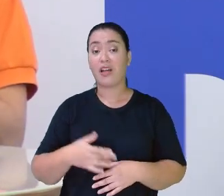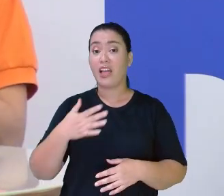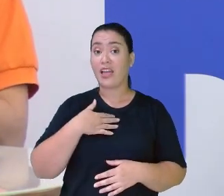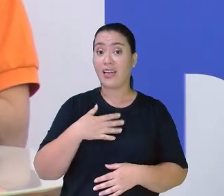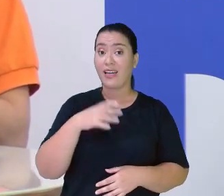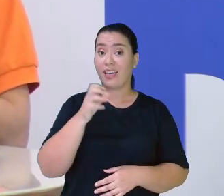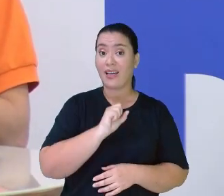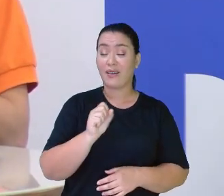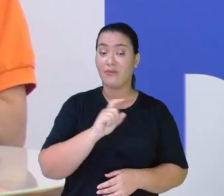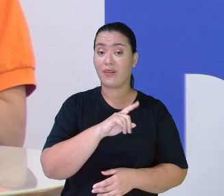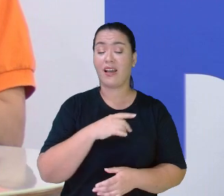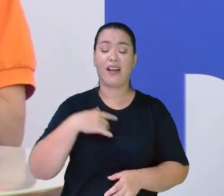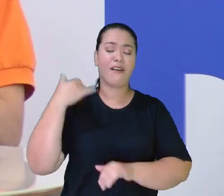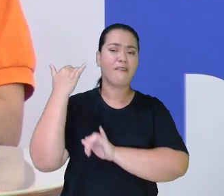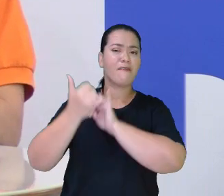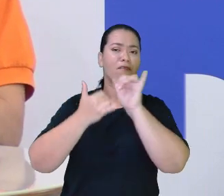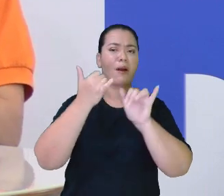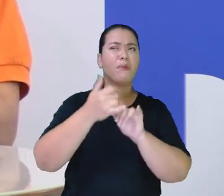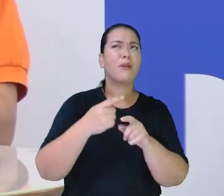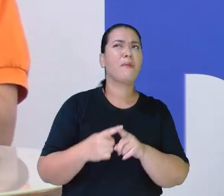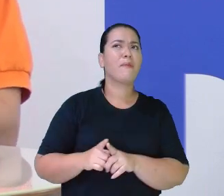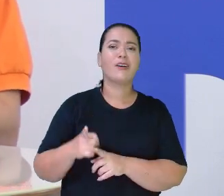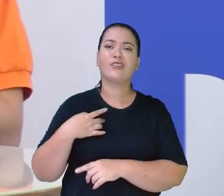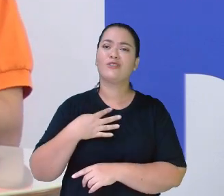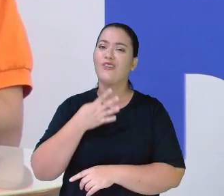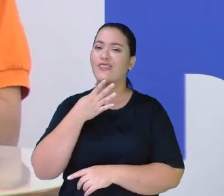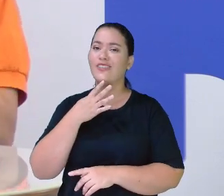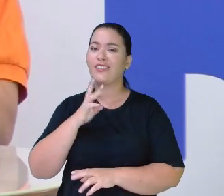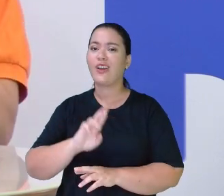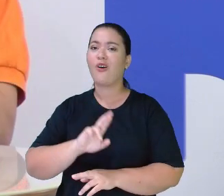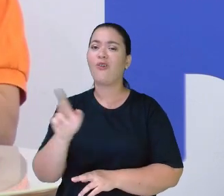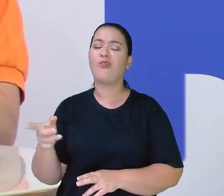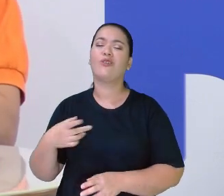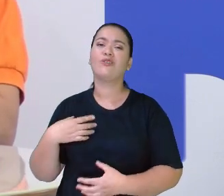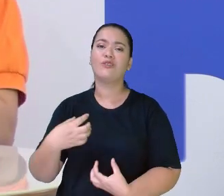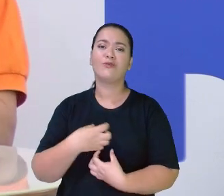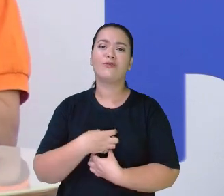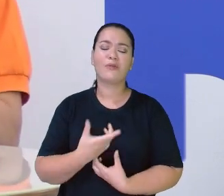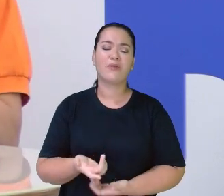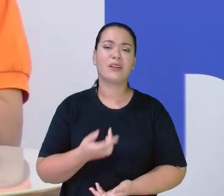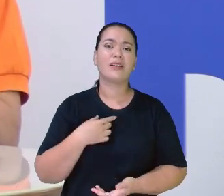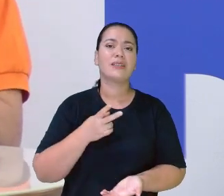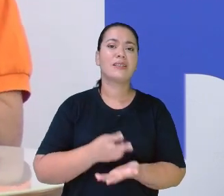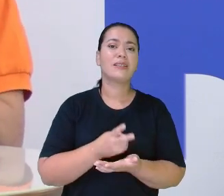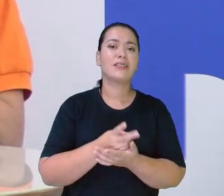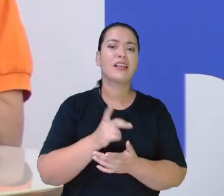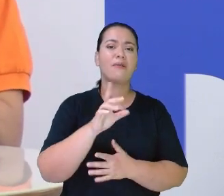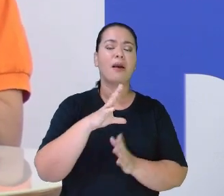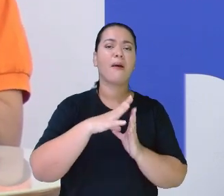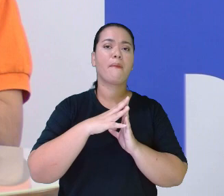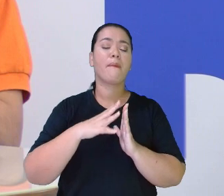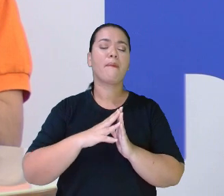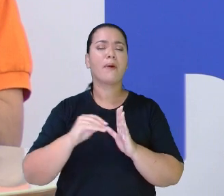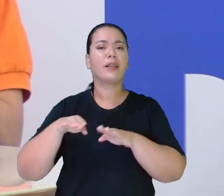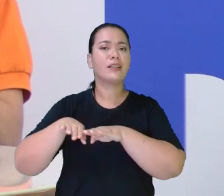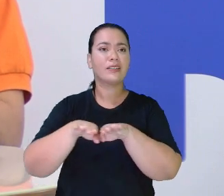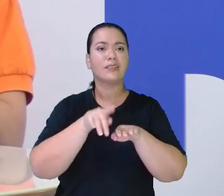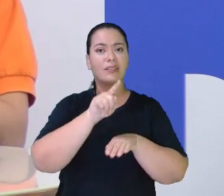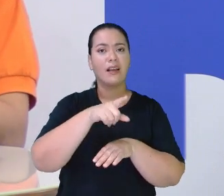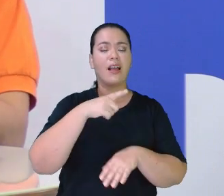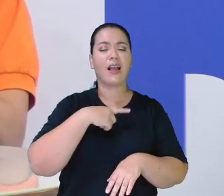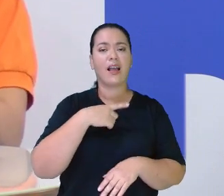amava trabalhar com as fábulas, mas não conhecia formatos diferentes. Eu sempre trabalhei no formato padrão da